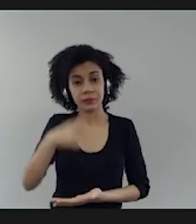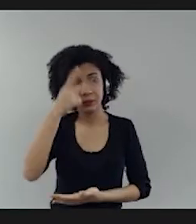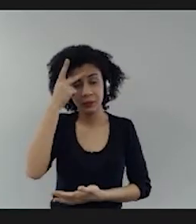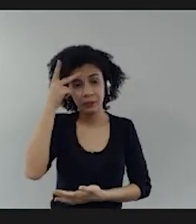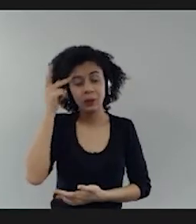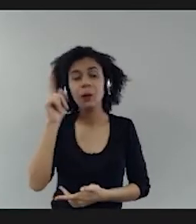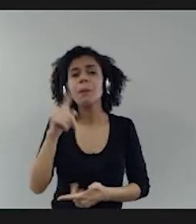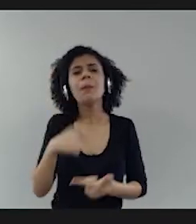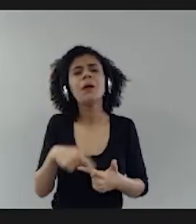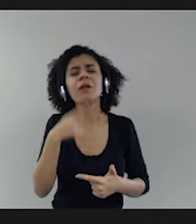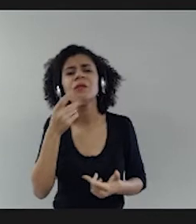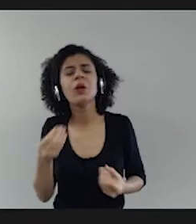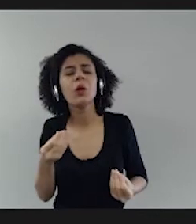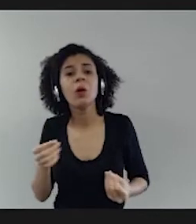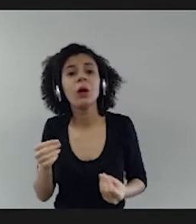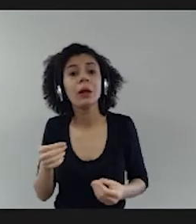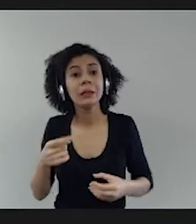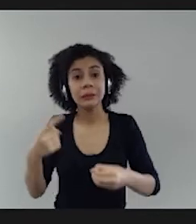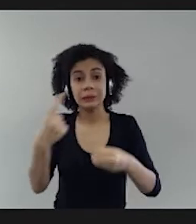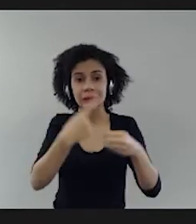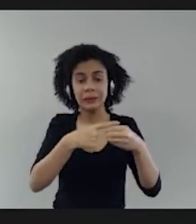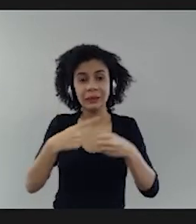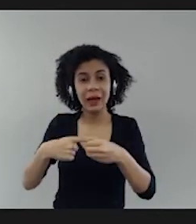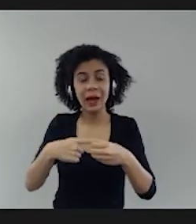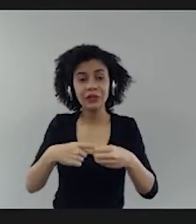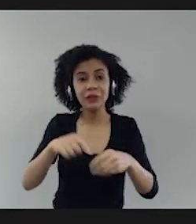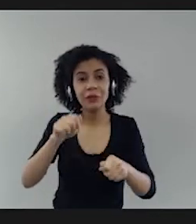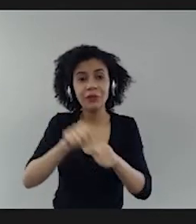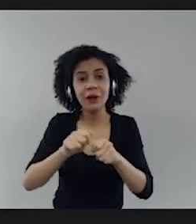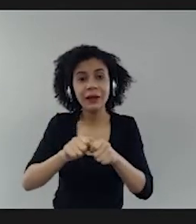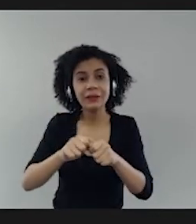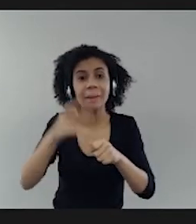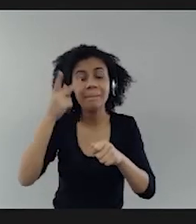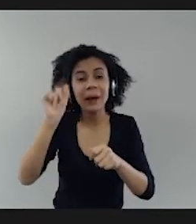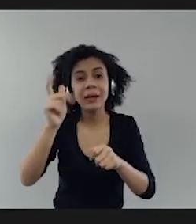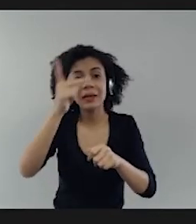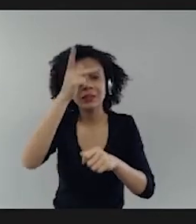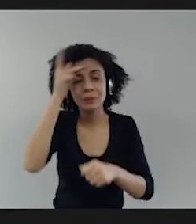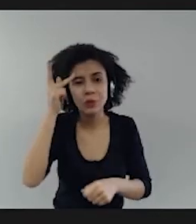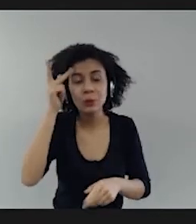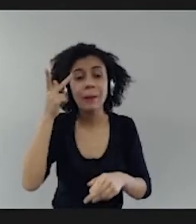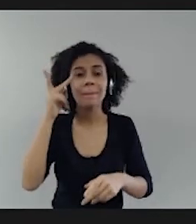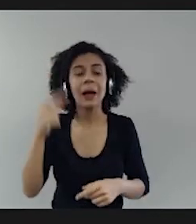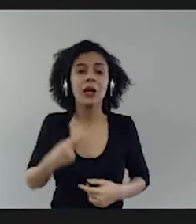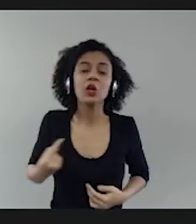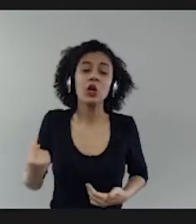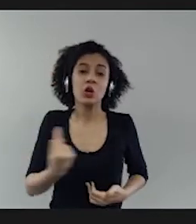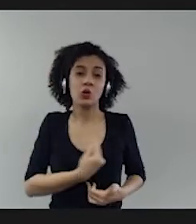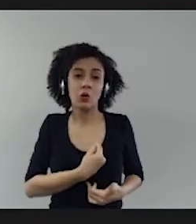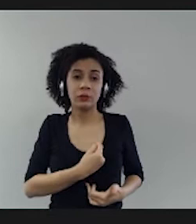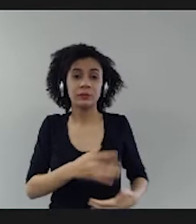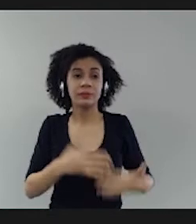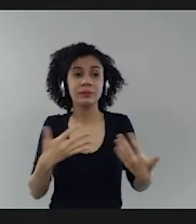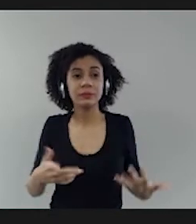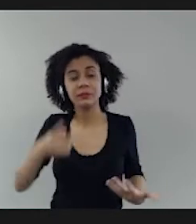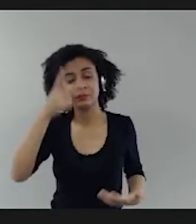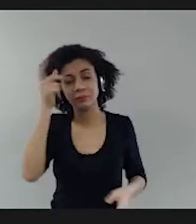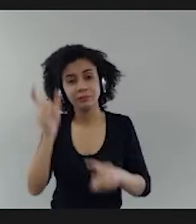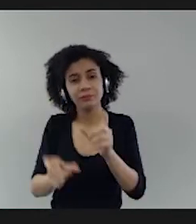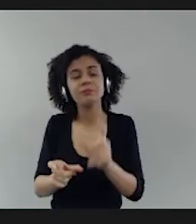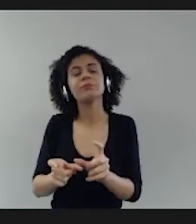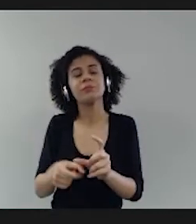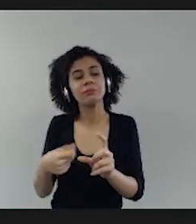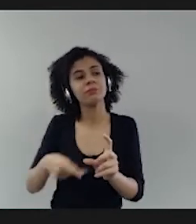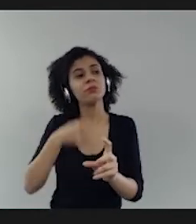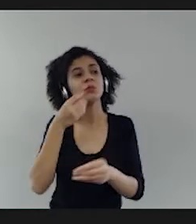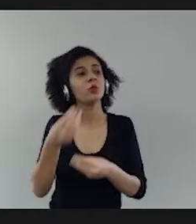porque Daniela disse, a cidade é feita por gente, é para gente, para nós. Então, essas pessoas é que devem